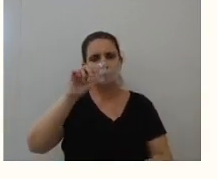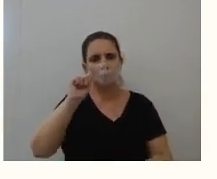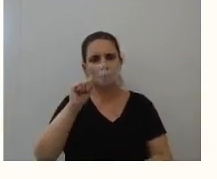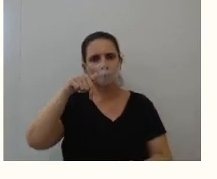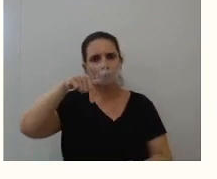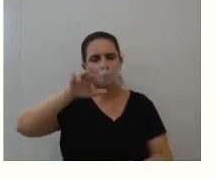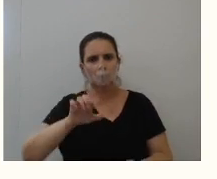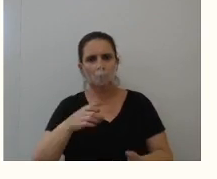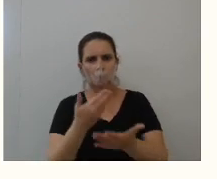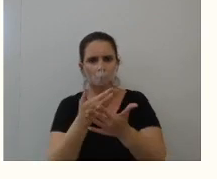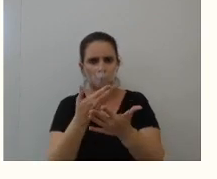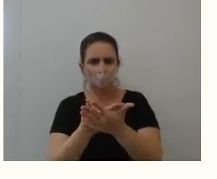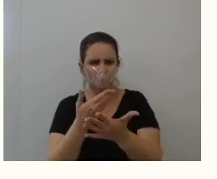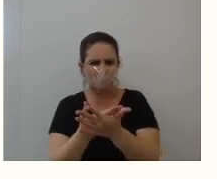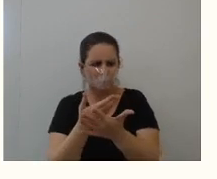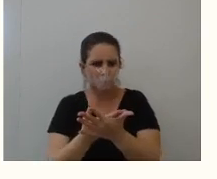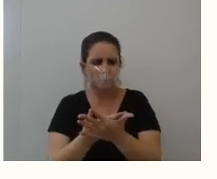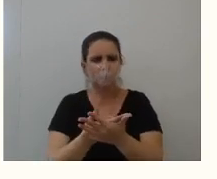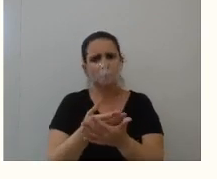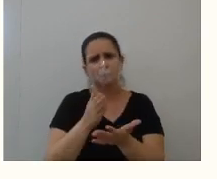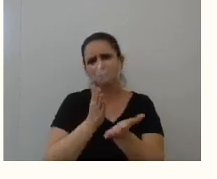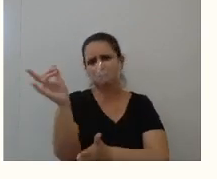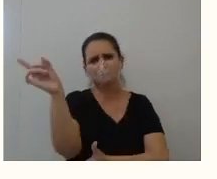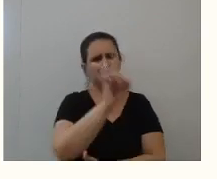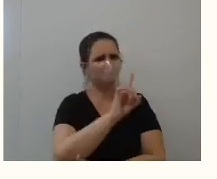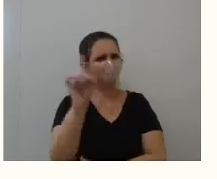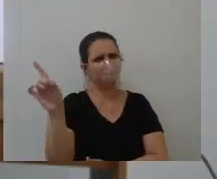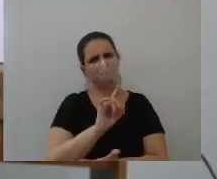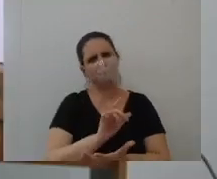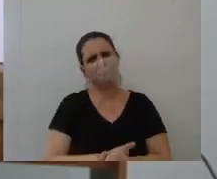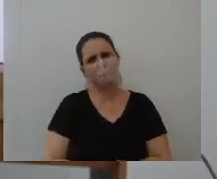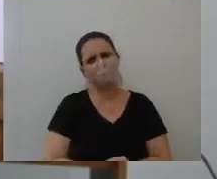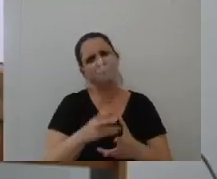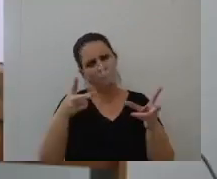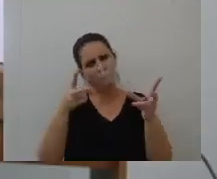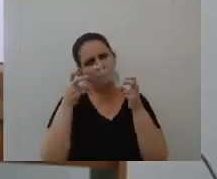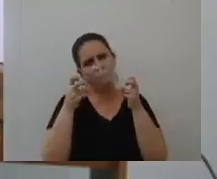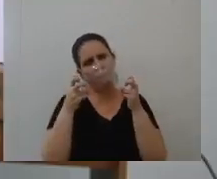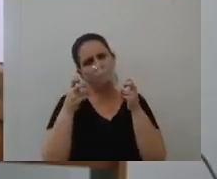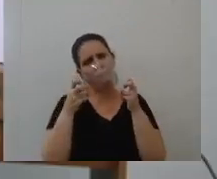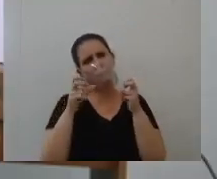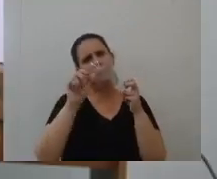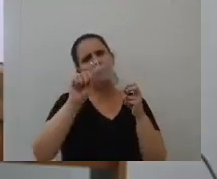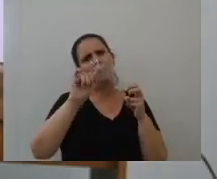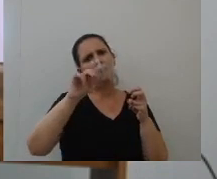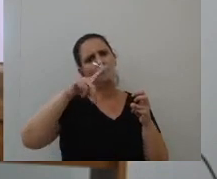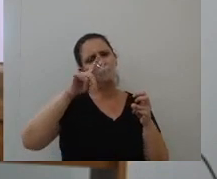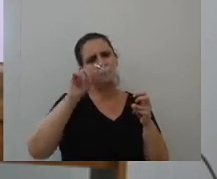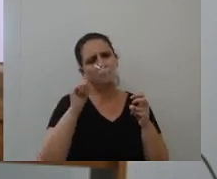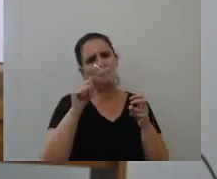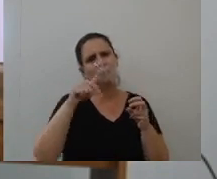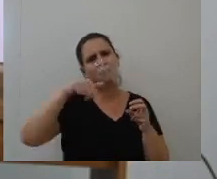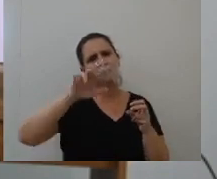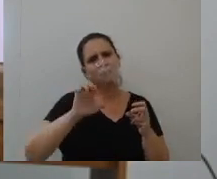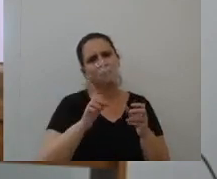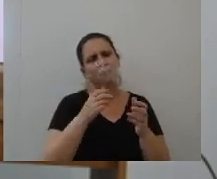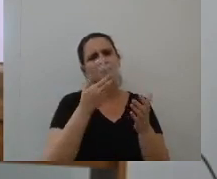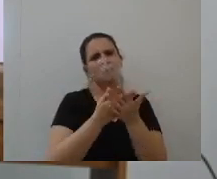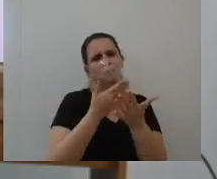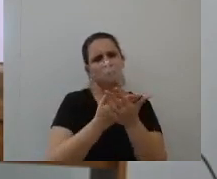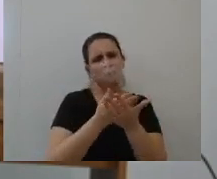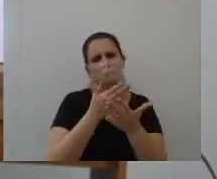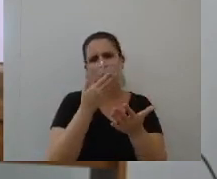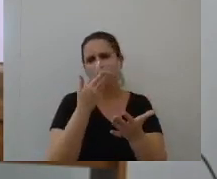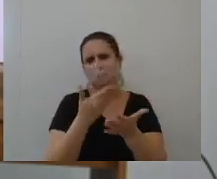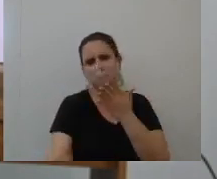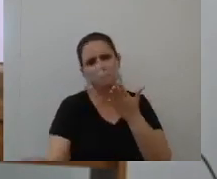estudado muito foi reprovado. Perceba, ainda que tenha estudado muito, foi reprovado. Deus o livre,